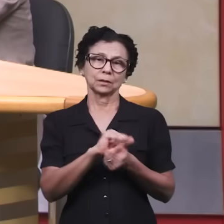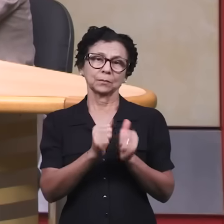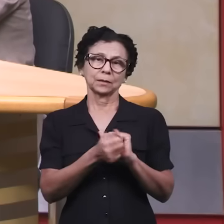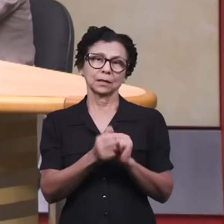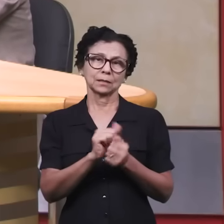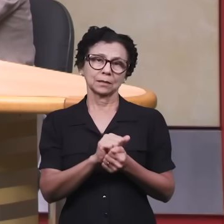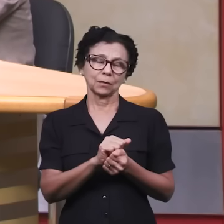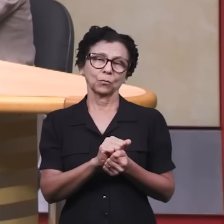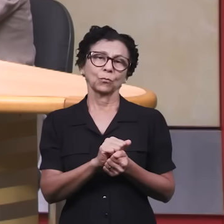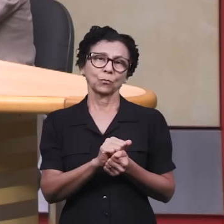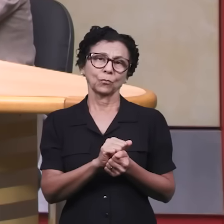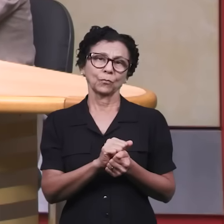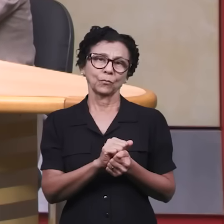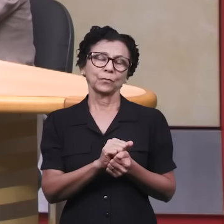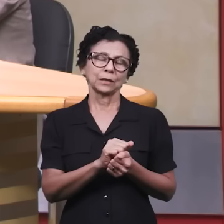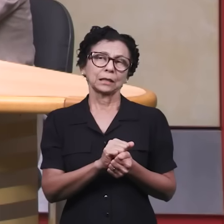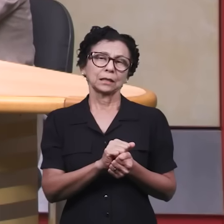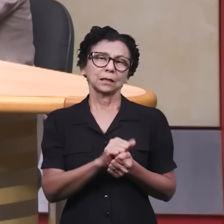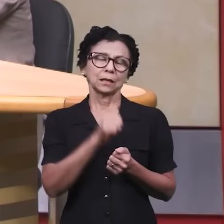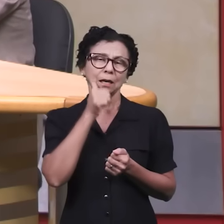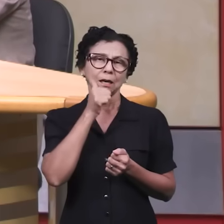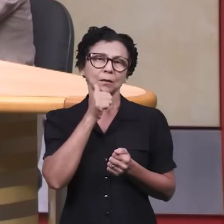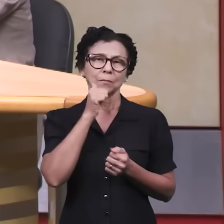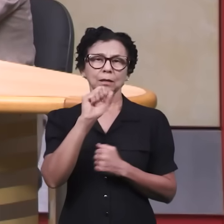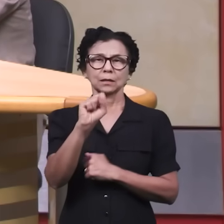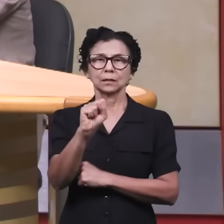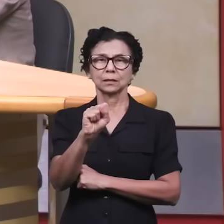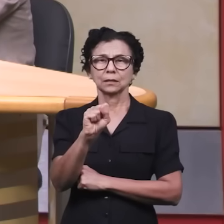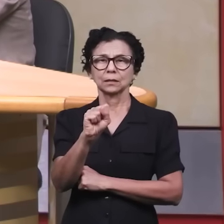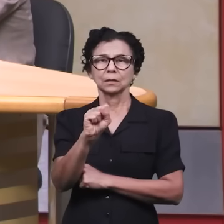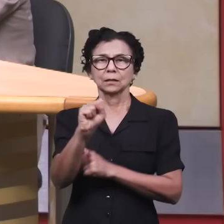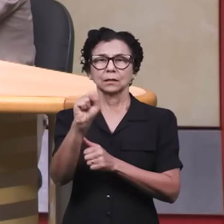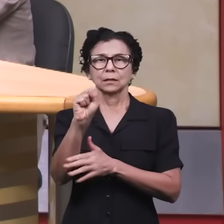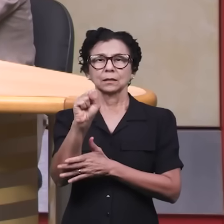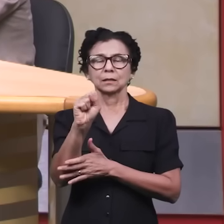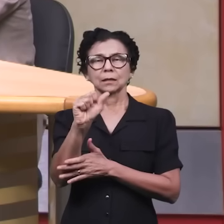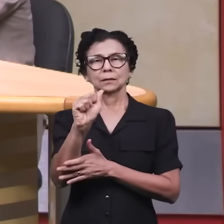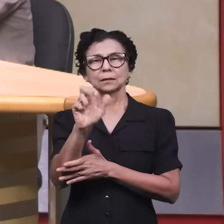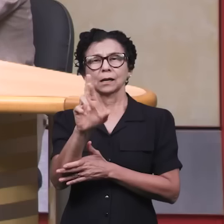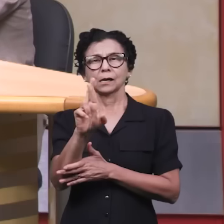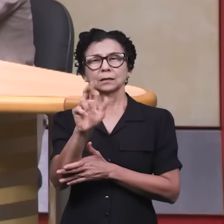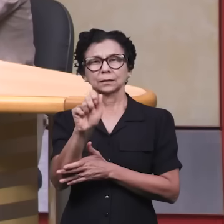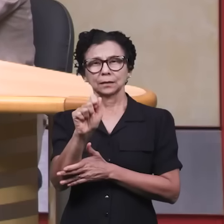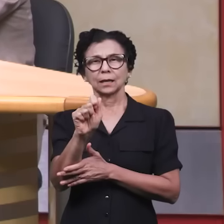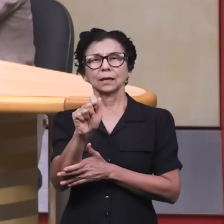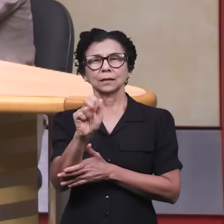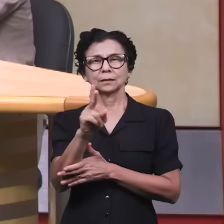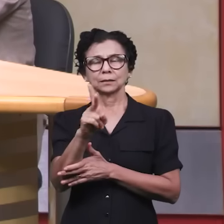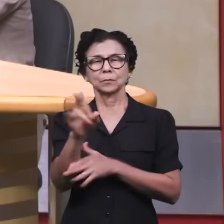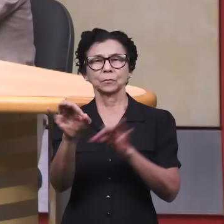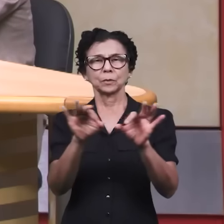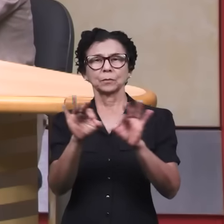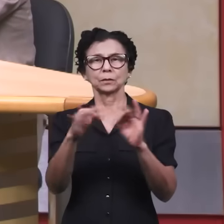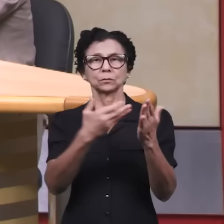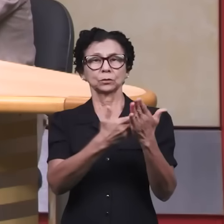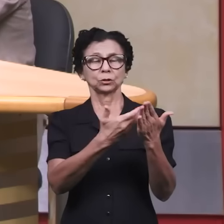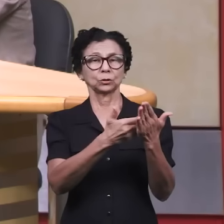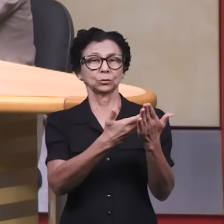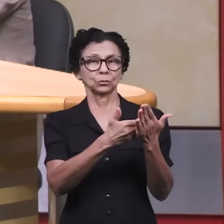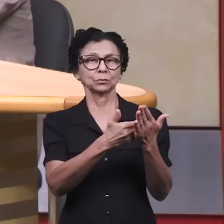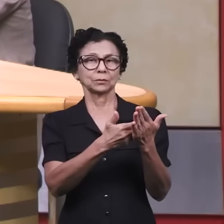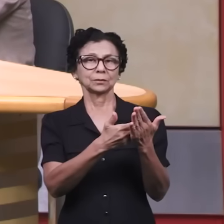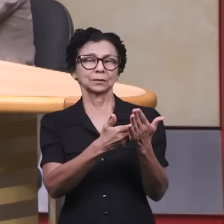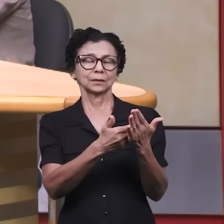foi usado pela Dona Sara. A Dona Sara, que é a Dona Sara, sempre foi elaboradora dos